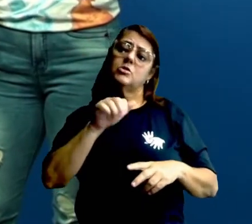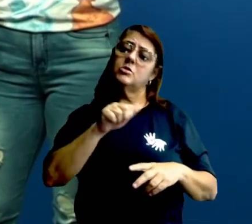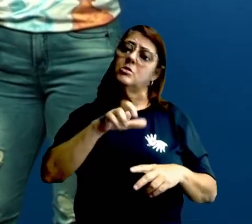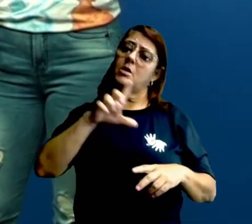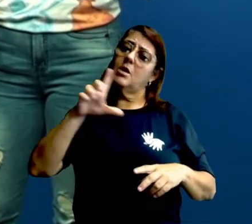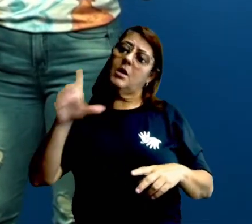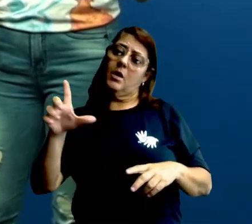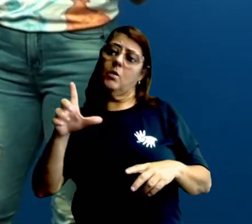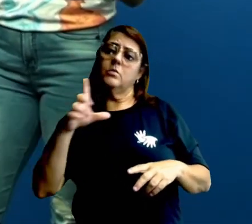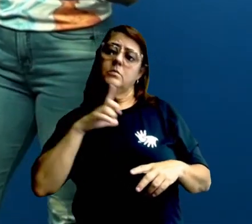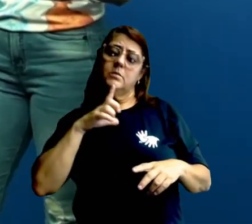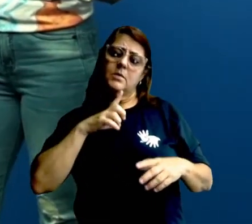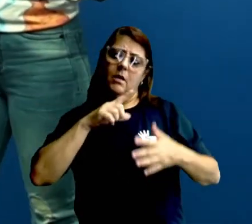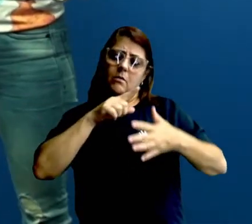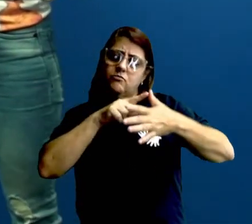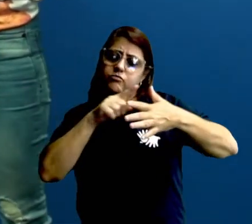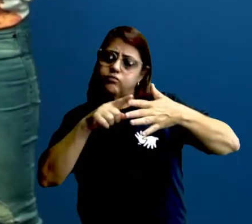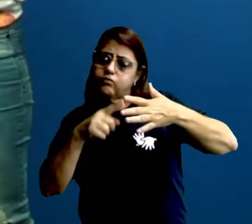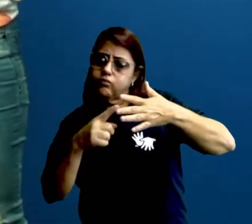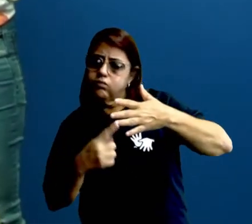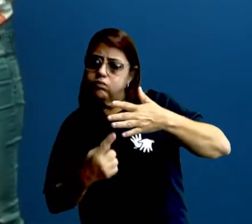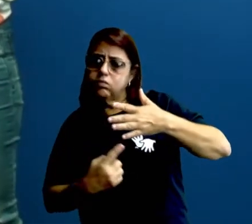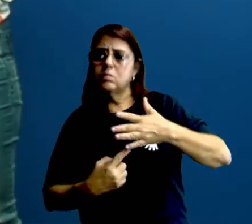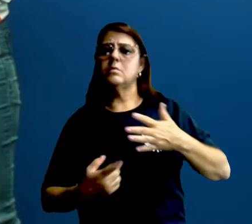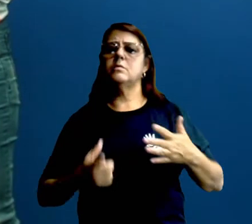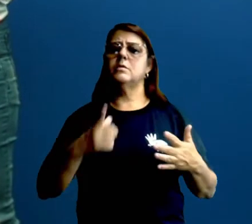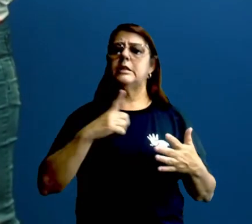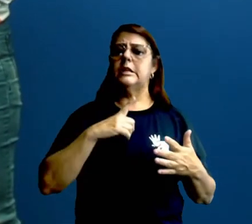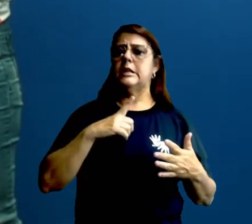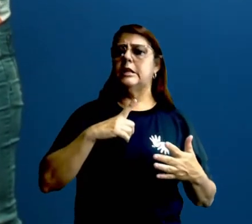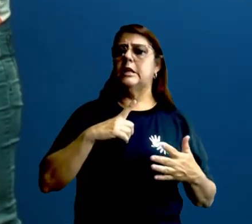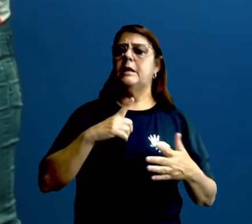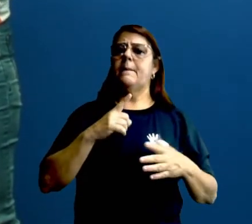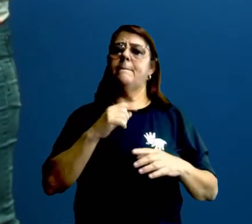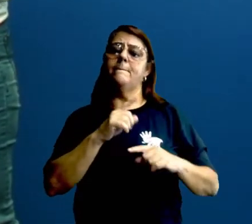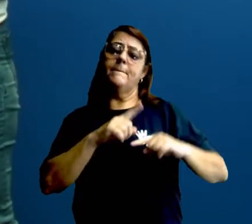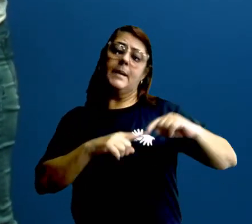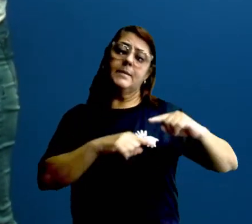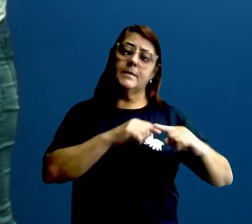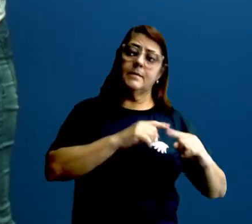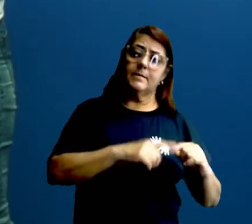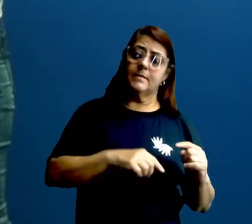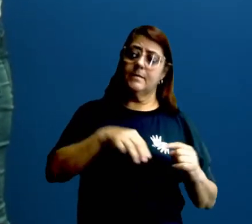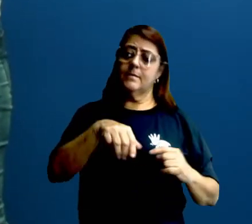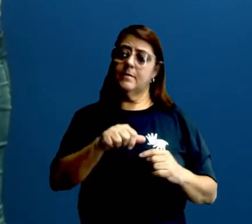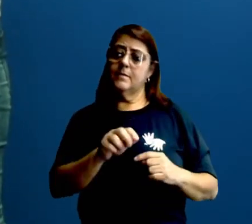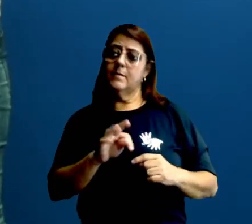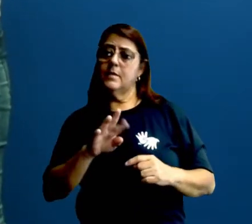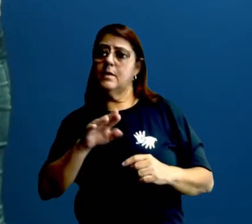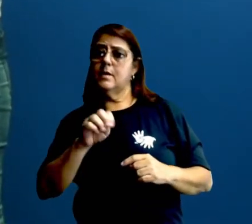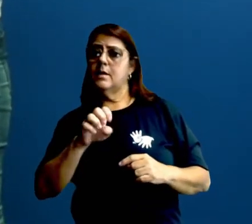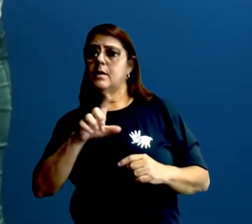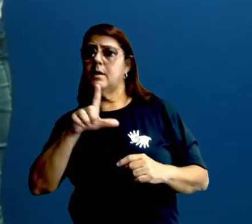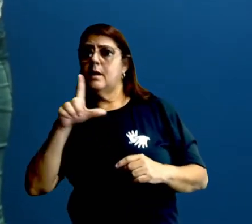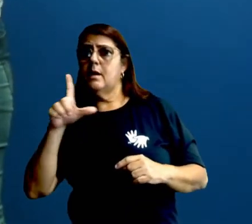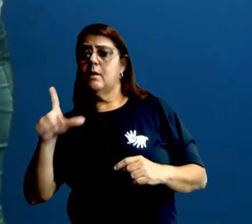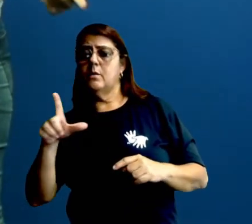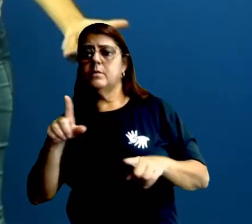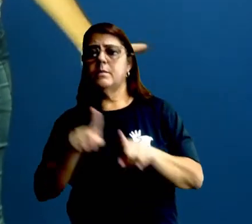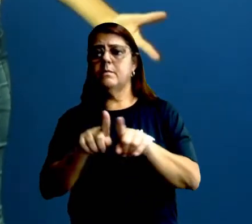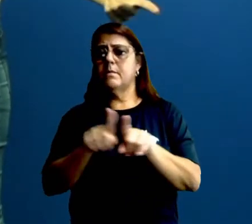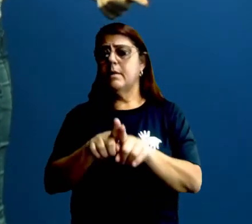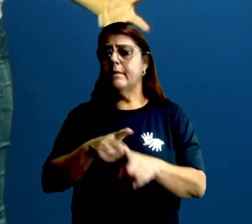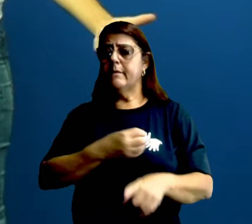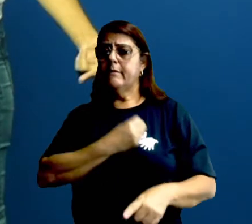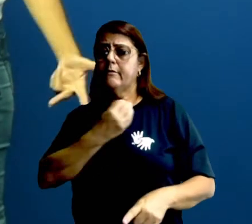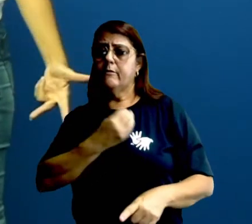termos específicos. Outro termo, além do patrimônio material e imaterial, é o conceito de patrimônio